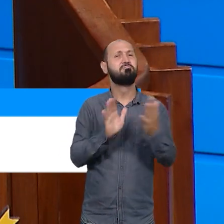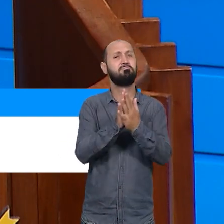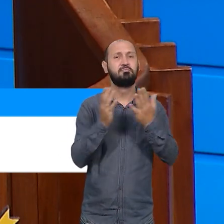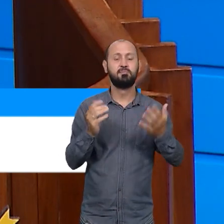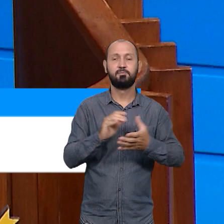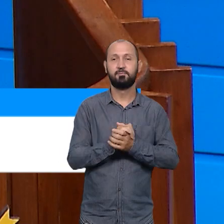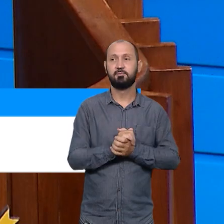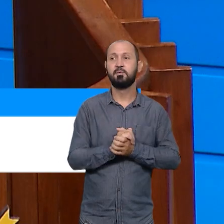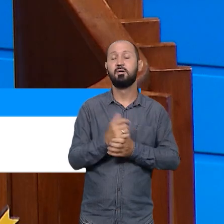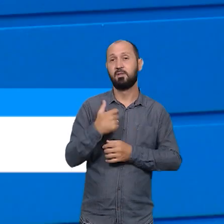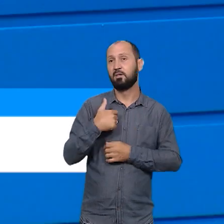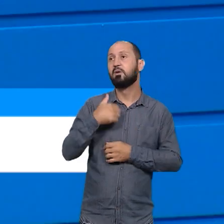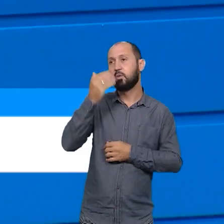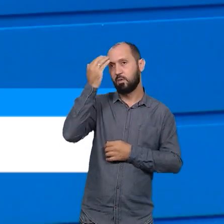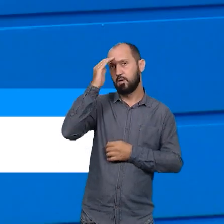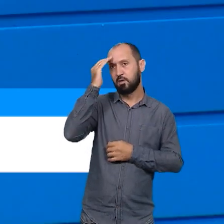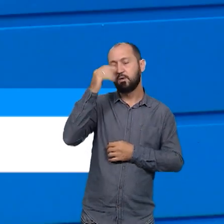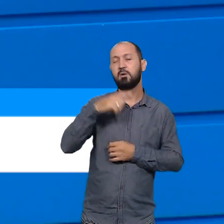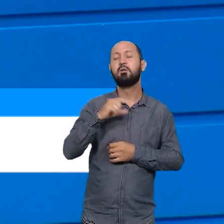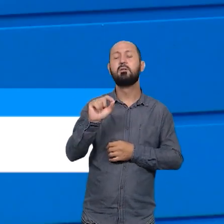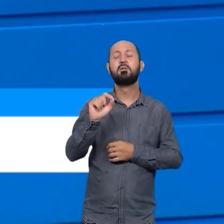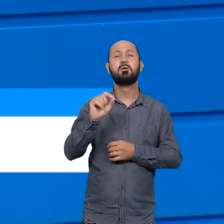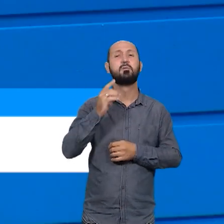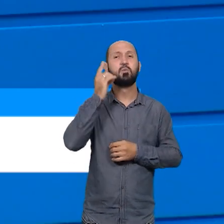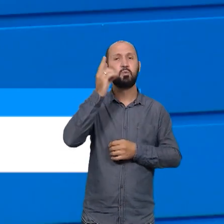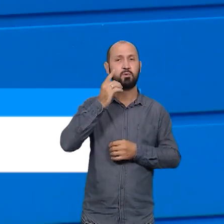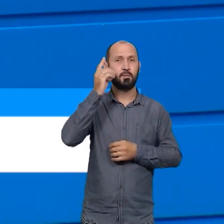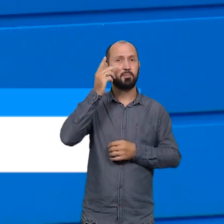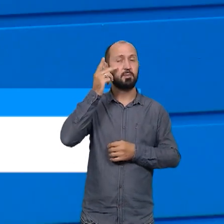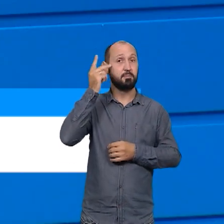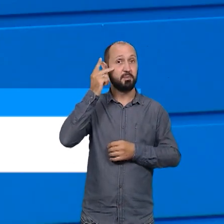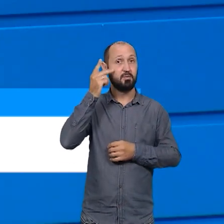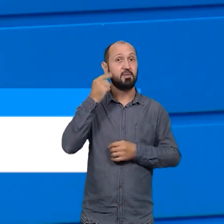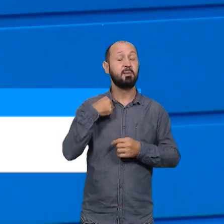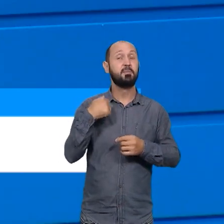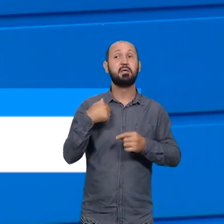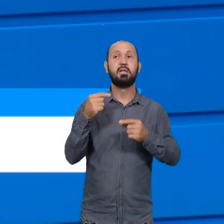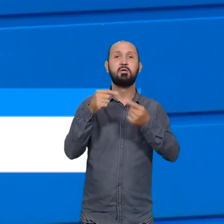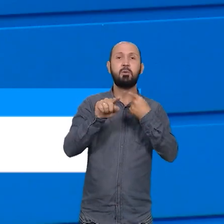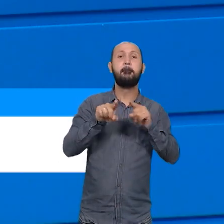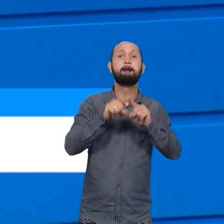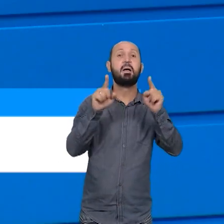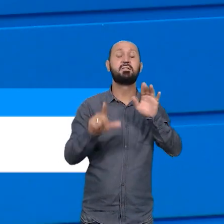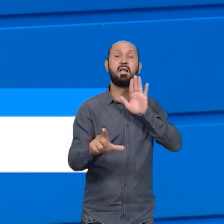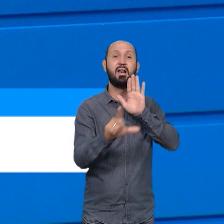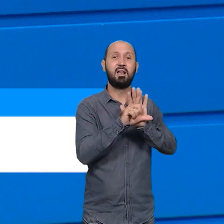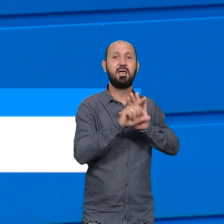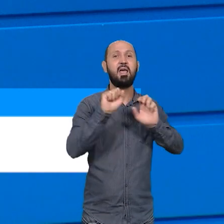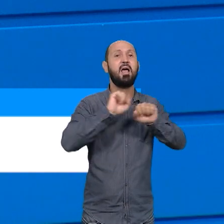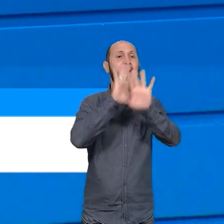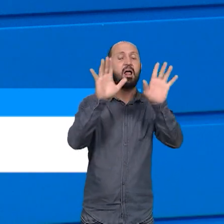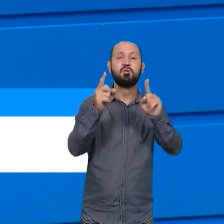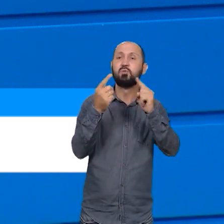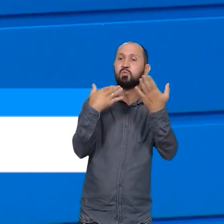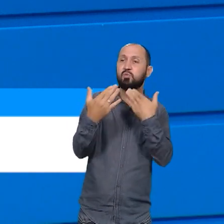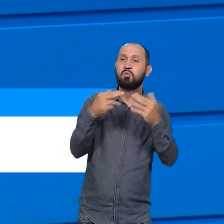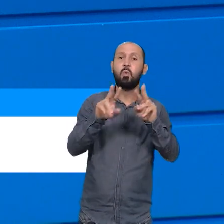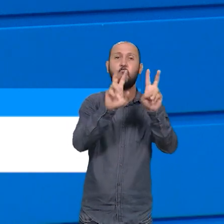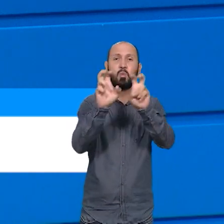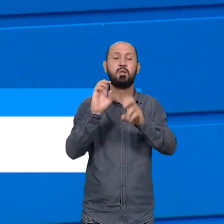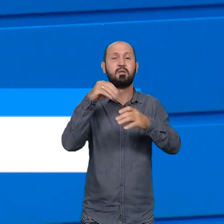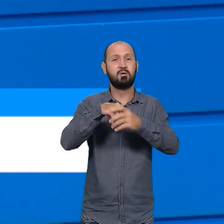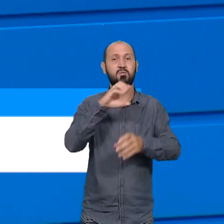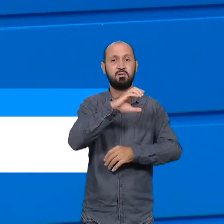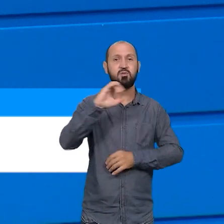é uma afronta. E eu entendo o deputado Pedro Kemp quando ele diz que ele discorda. Só que a lei é clara, nós